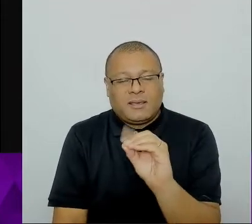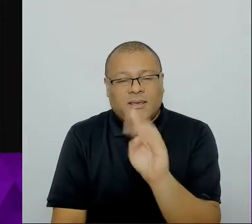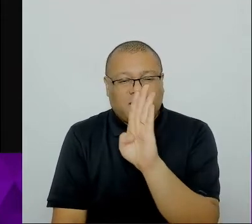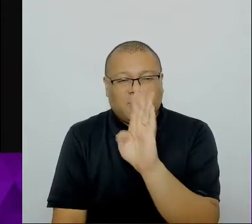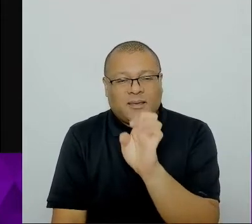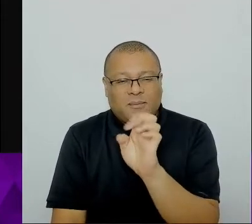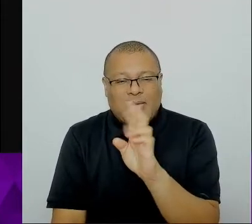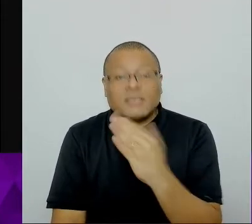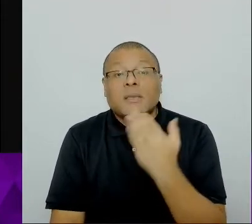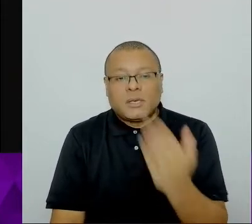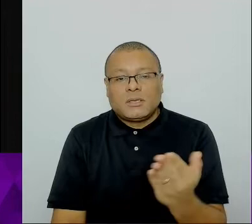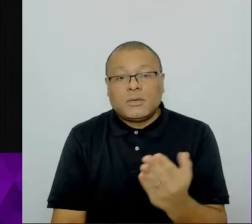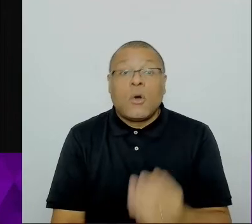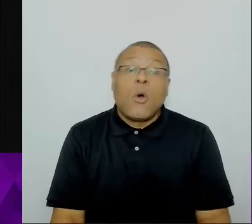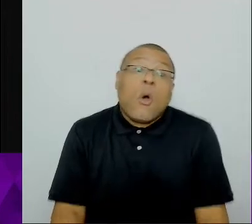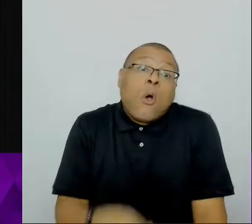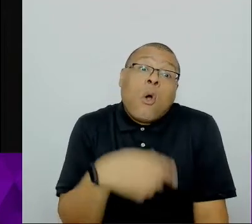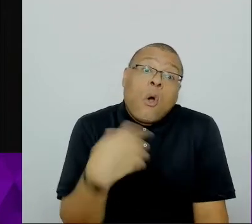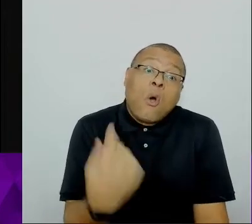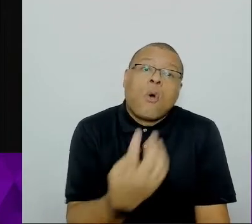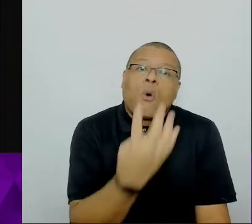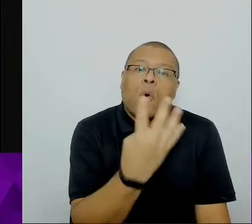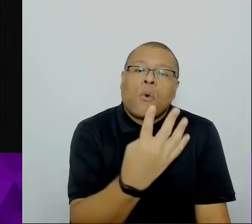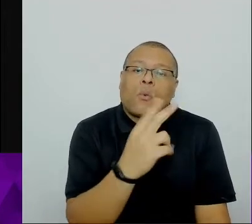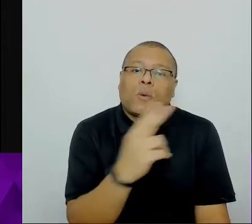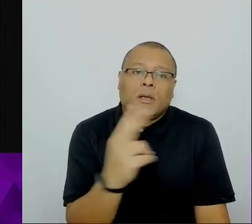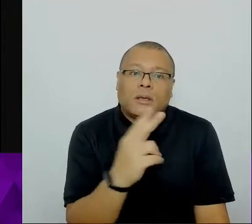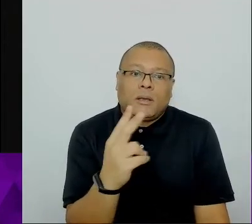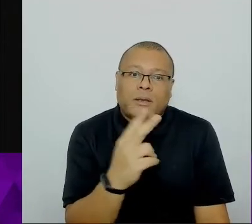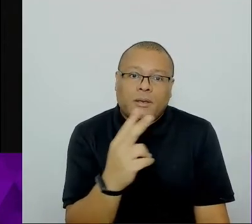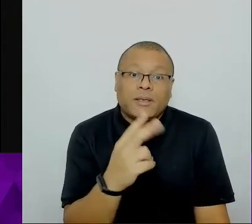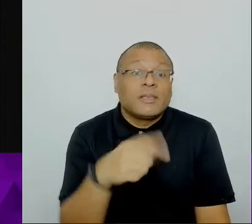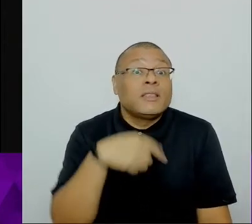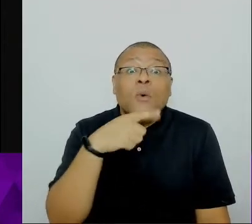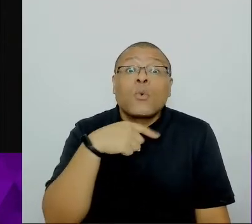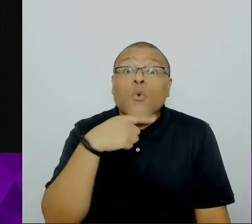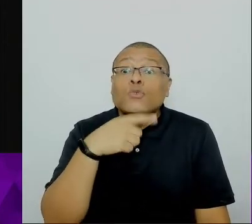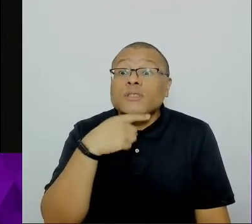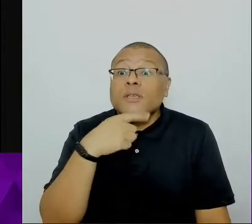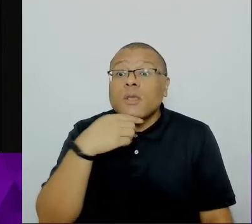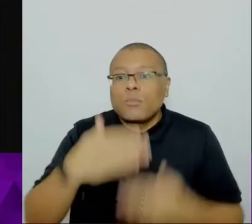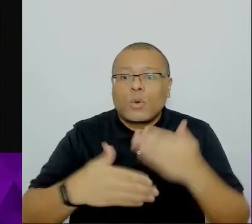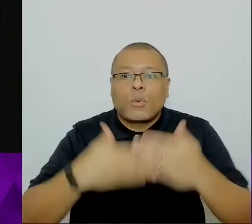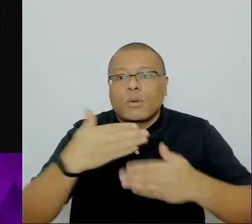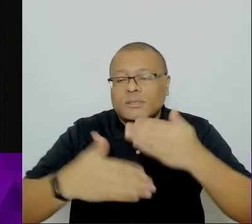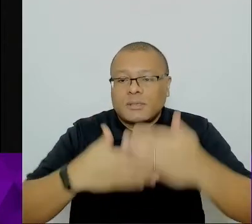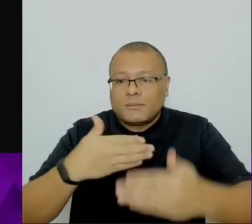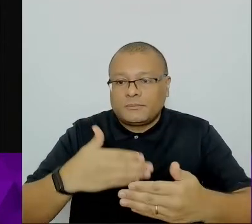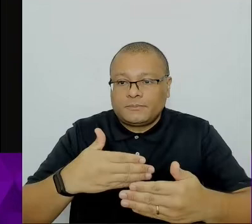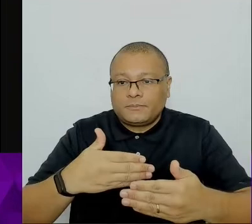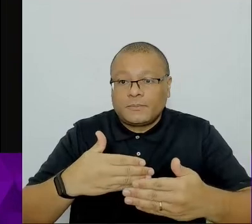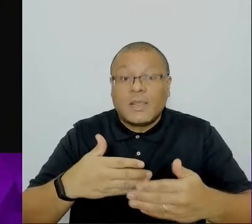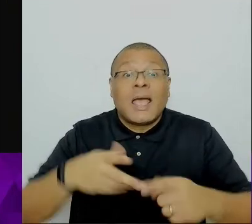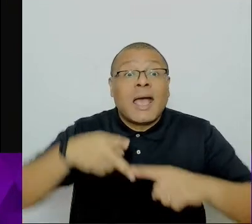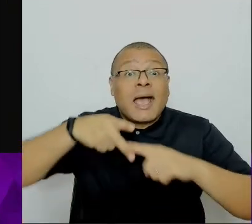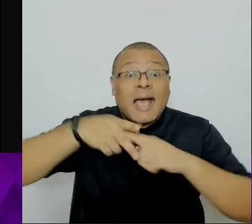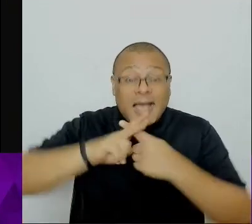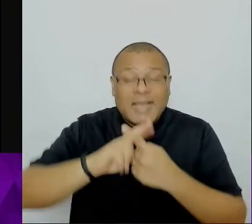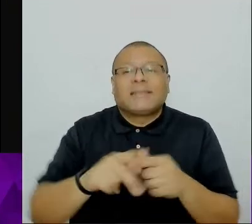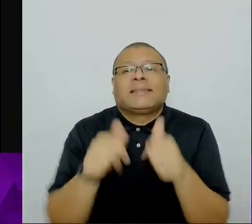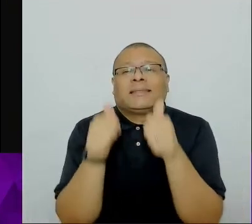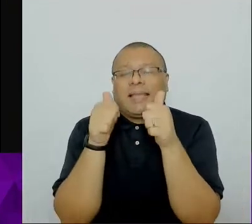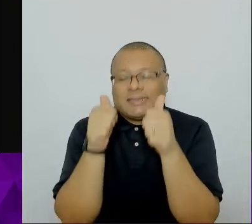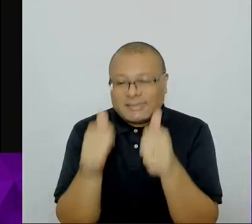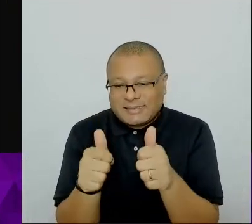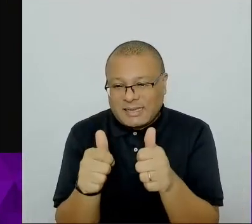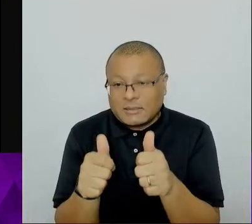ou 422, que é unprocessable entity. Ela quer dizer o seguinte: sua sintaxe está correta, mas existe, por exemplo,